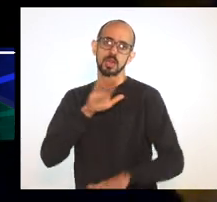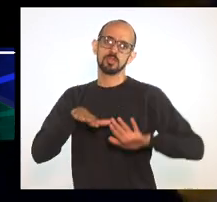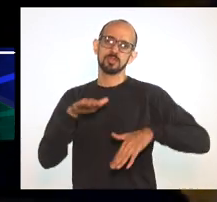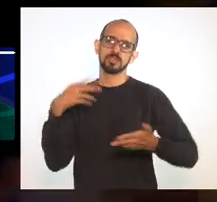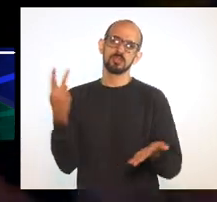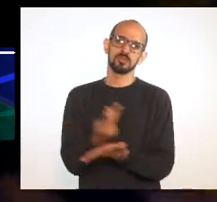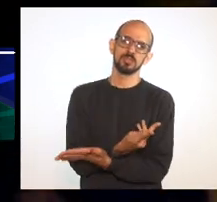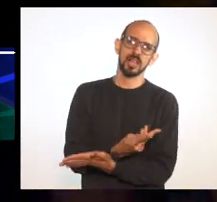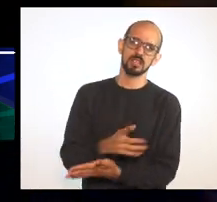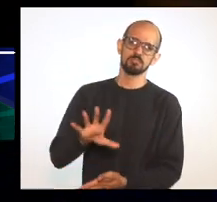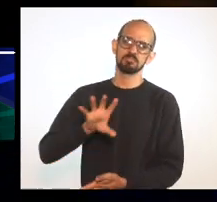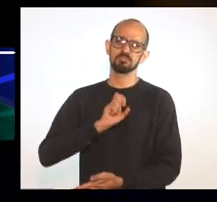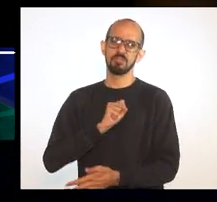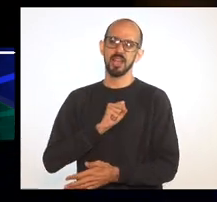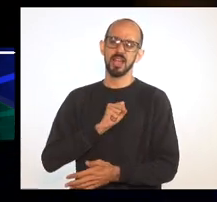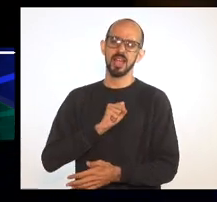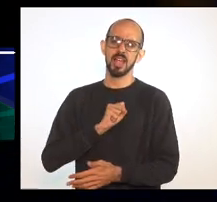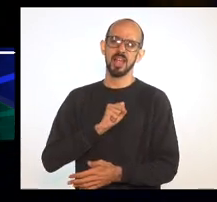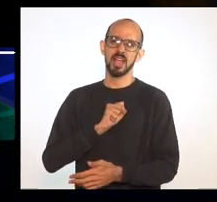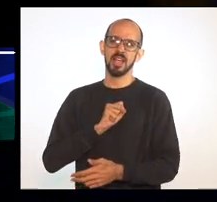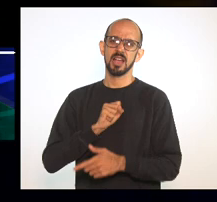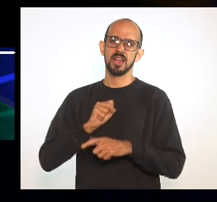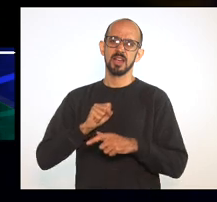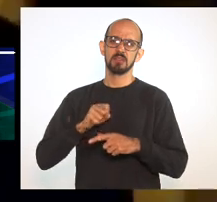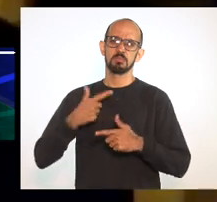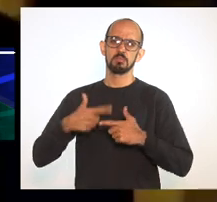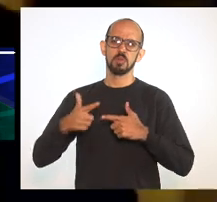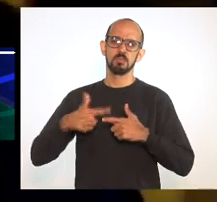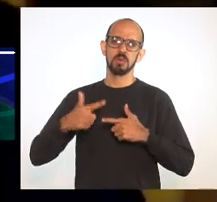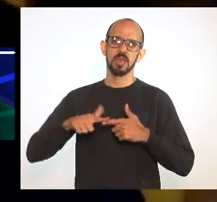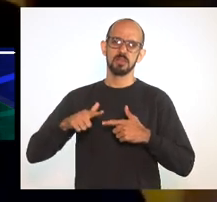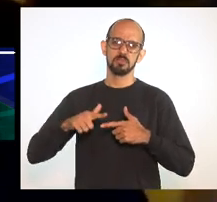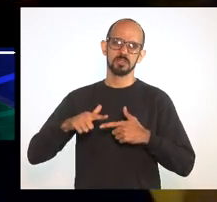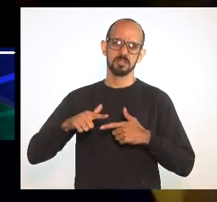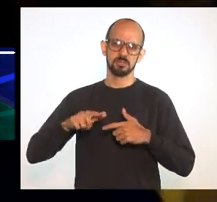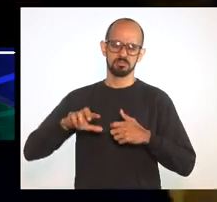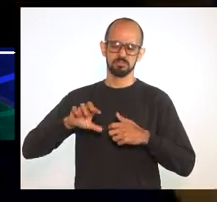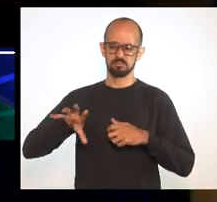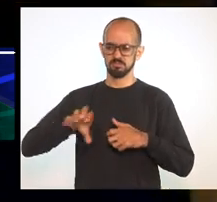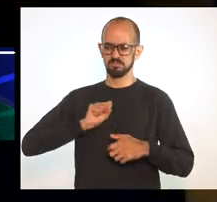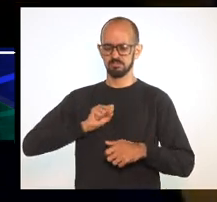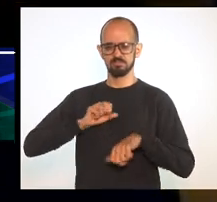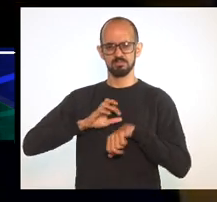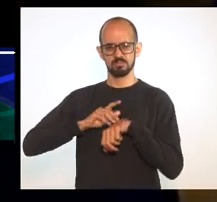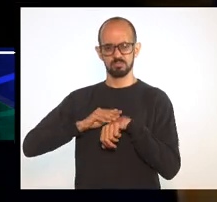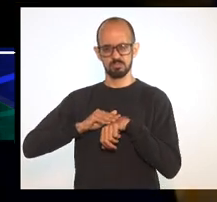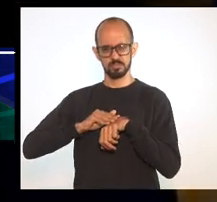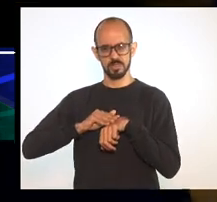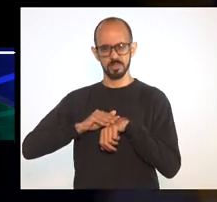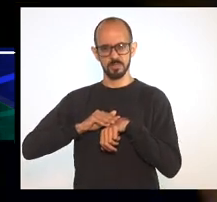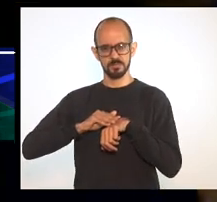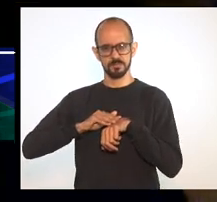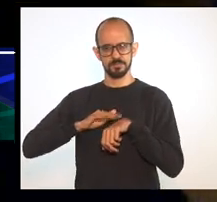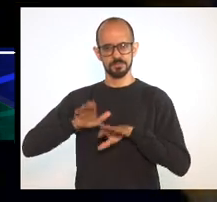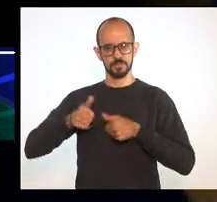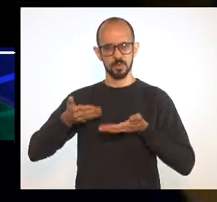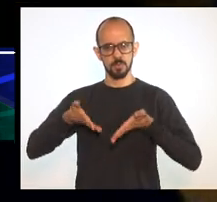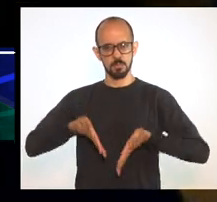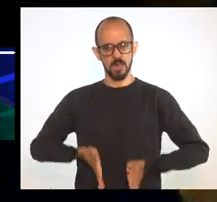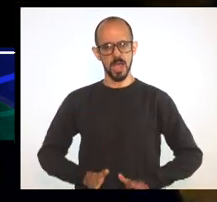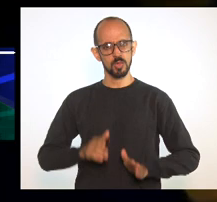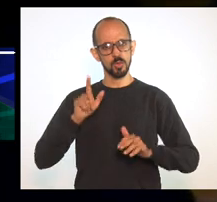infecções, problemas resultantes da própria intervenção médica. O parto é algo